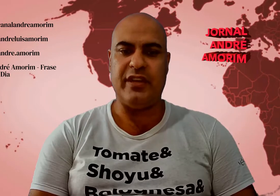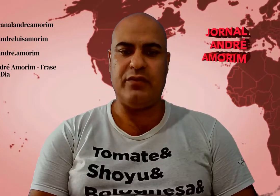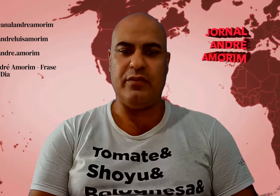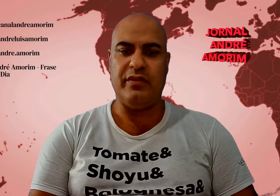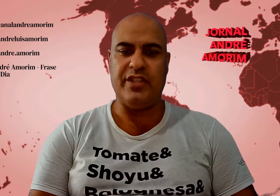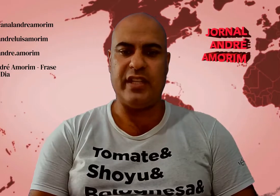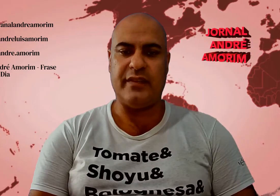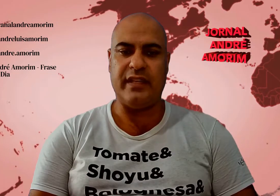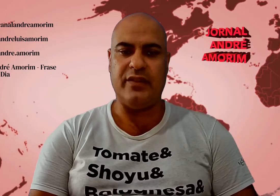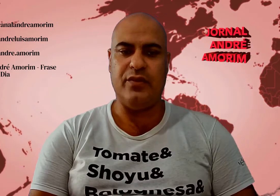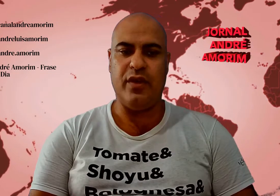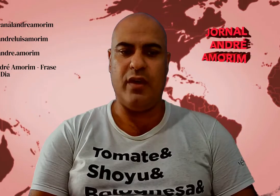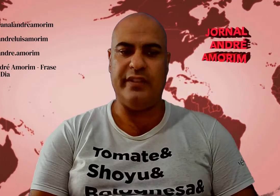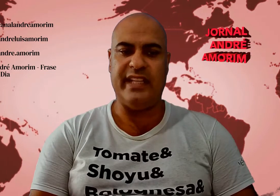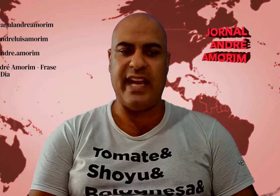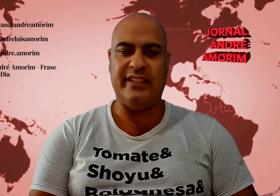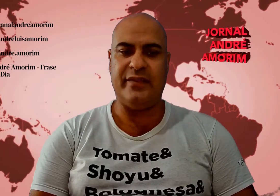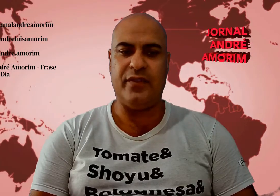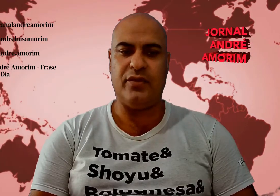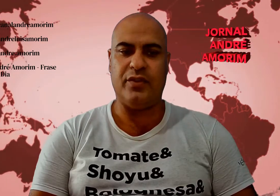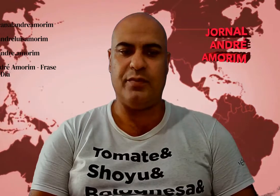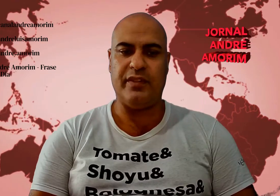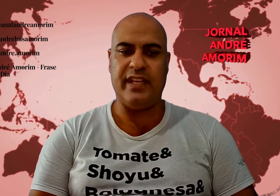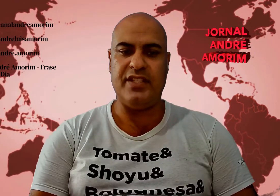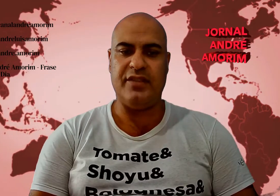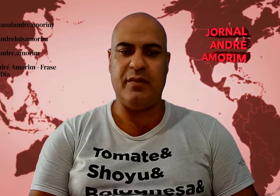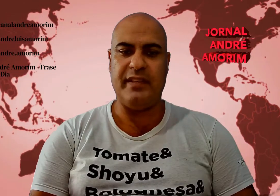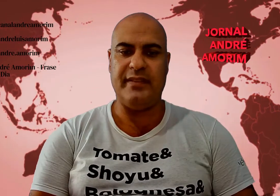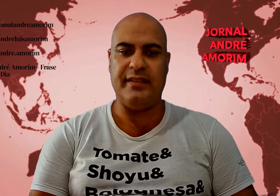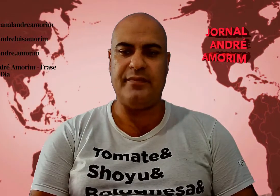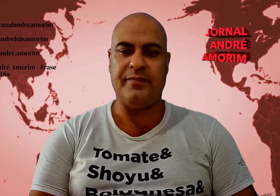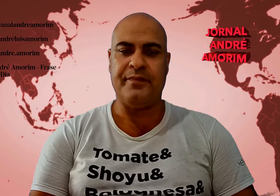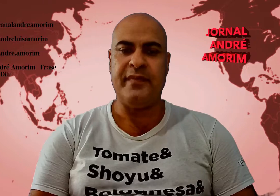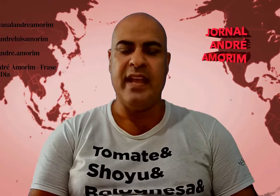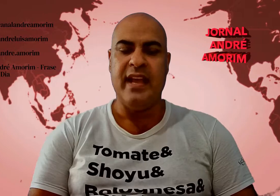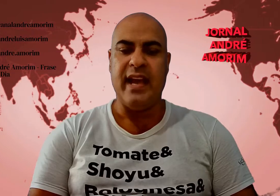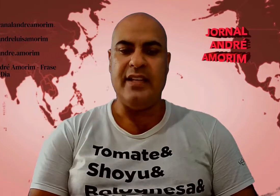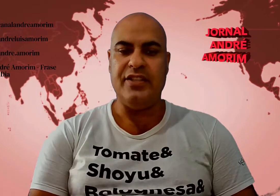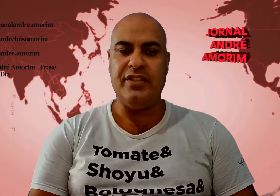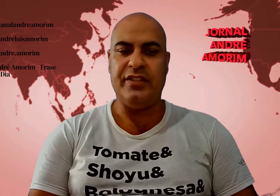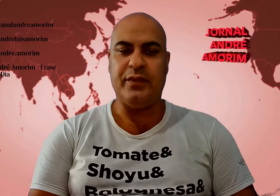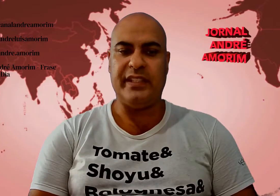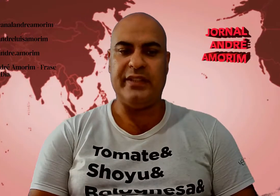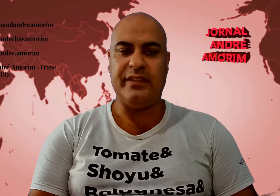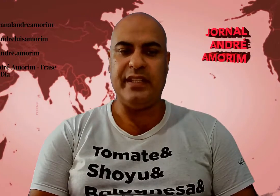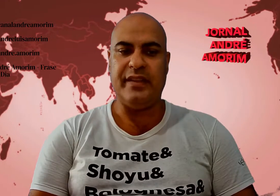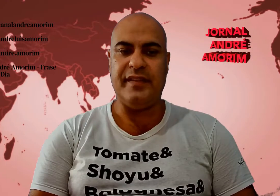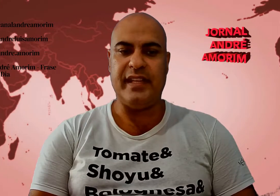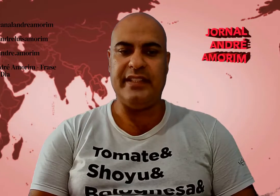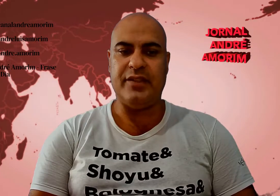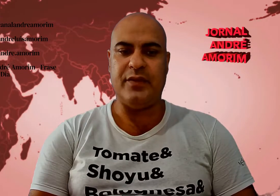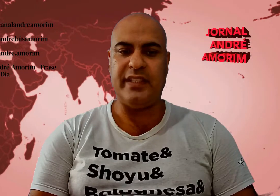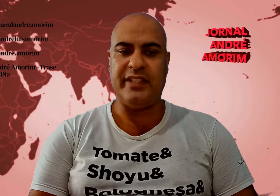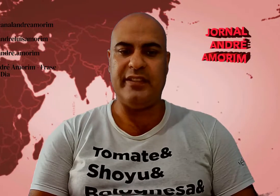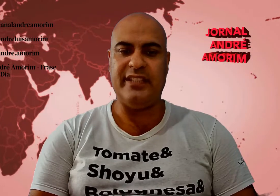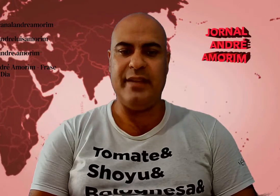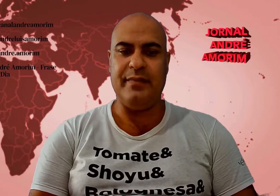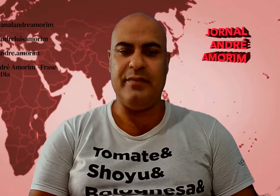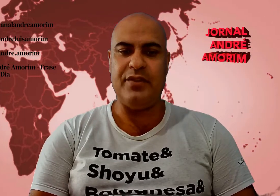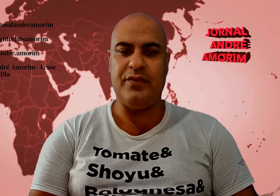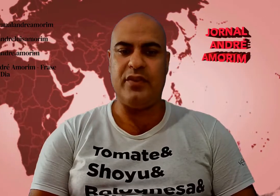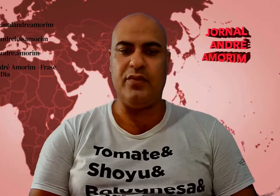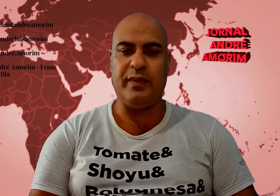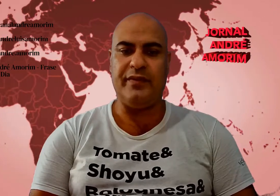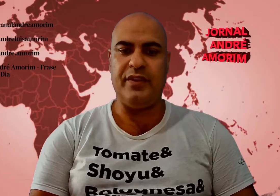afirmando que ao digitar o número do candidato a vereador, os dados e a foto correspondente não apareceram. Além disso, a votação teria finalizado a votação